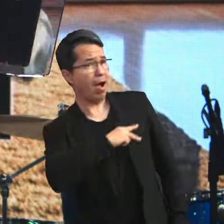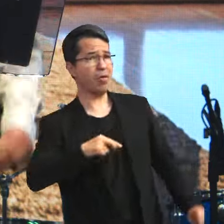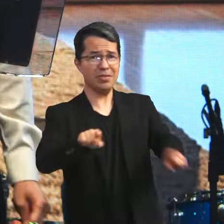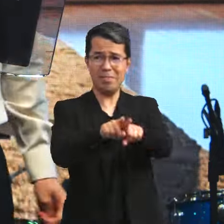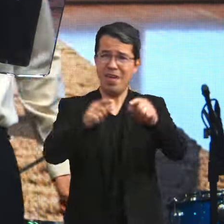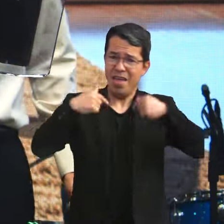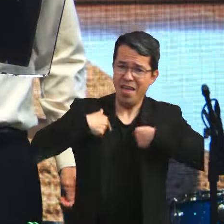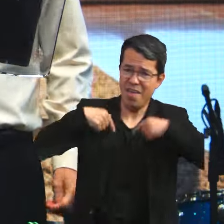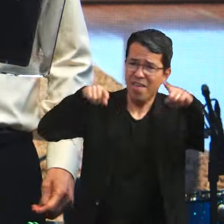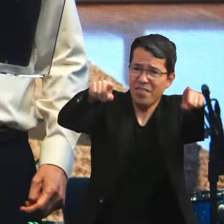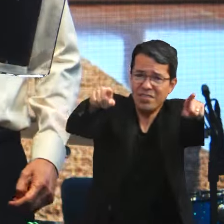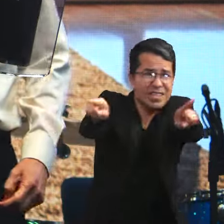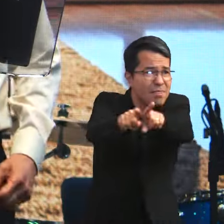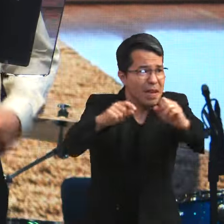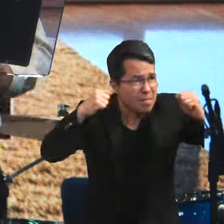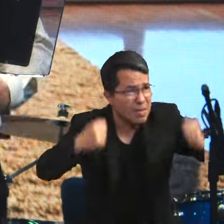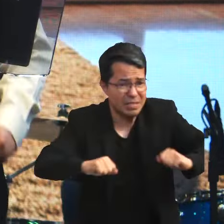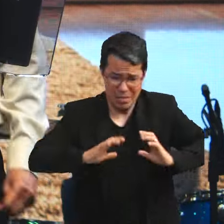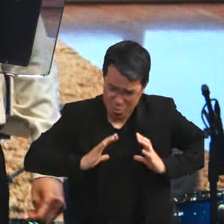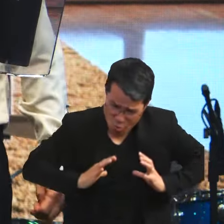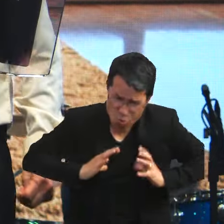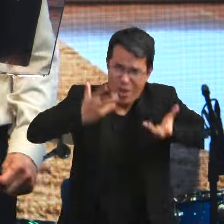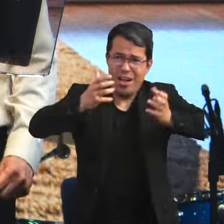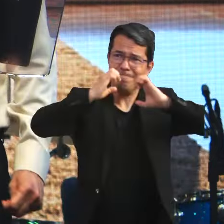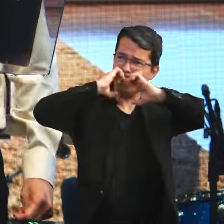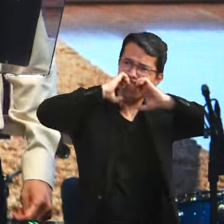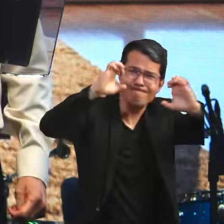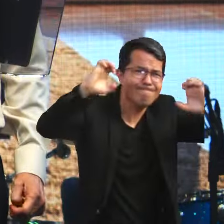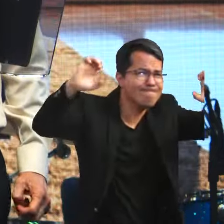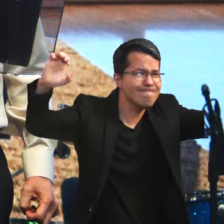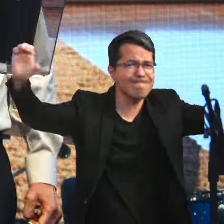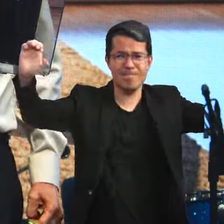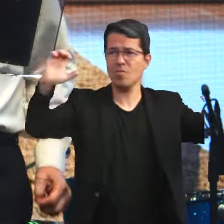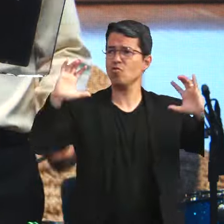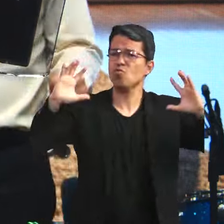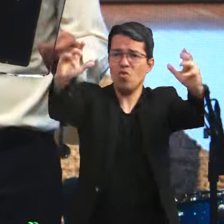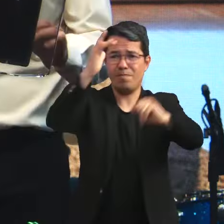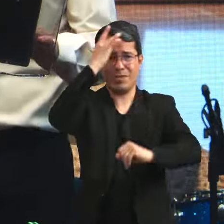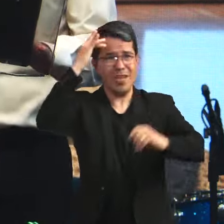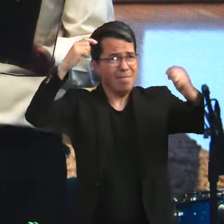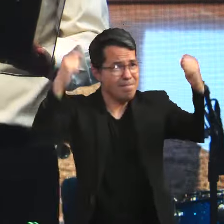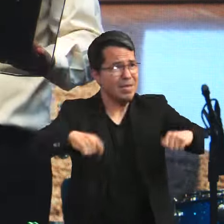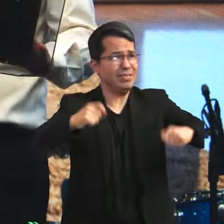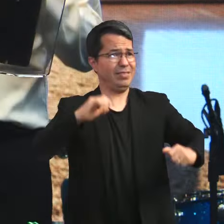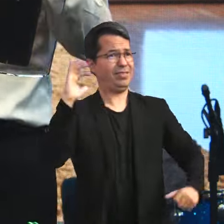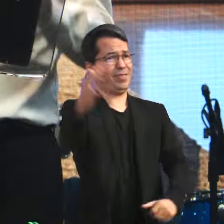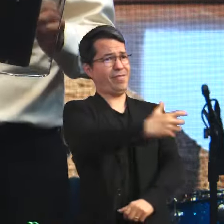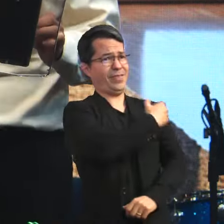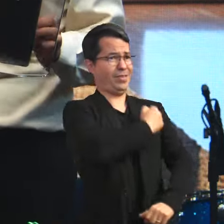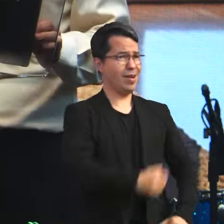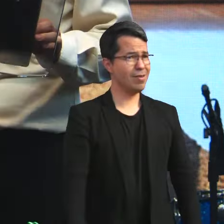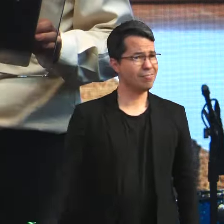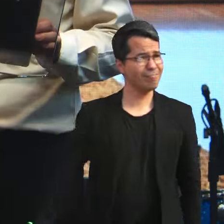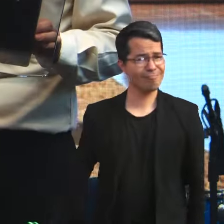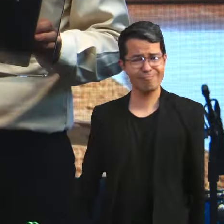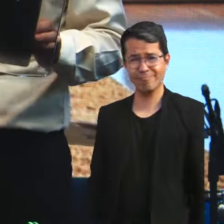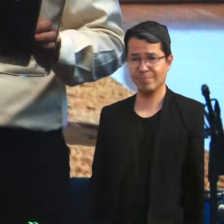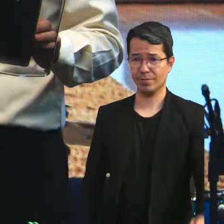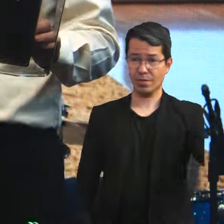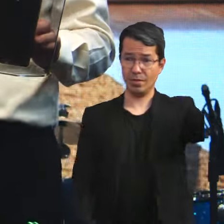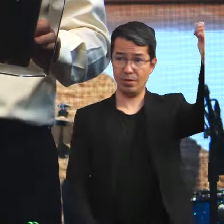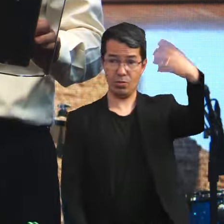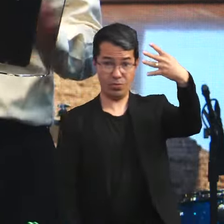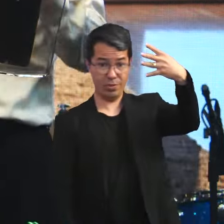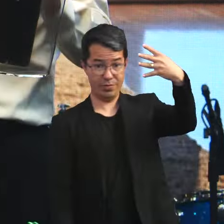apaixonados para levar as boas novas aqueles que o precisam em quarto lugar em